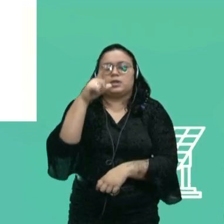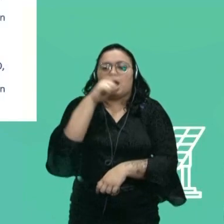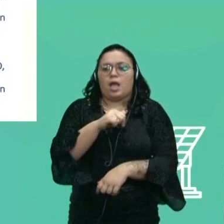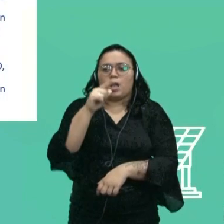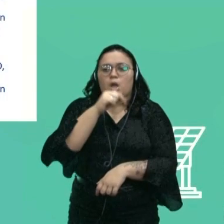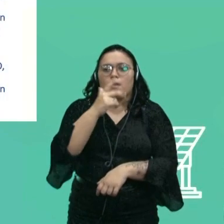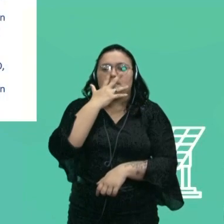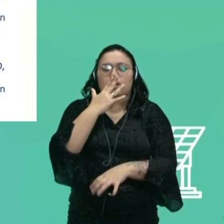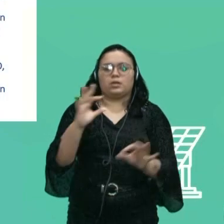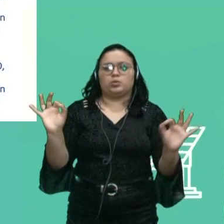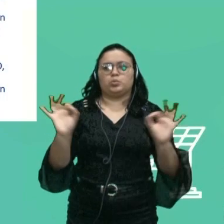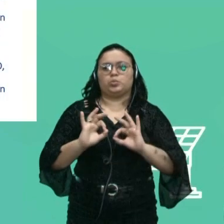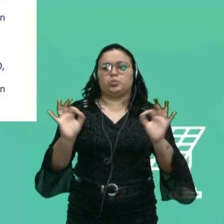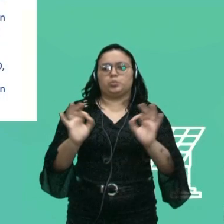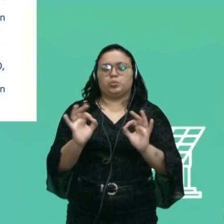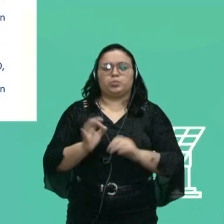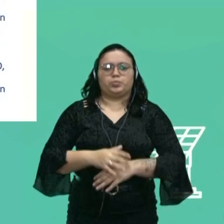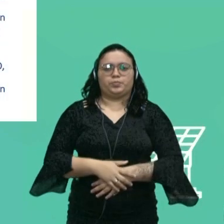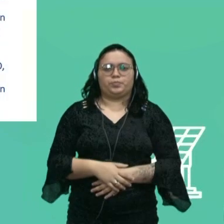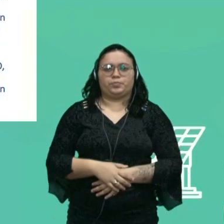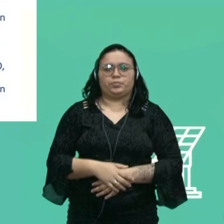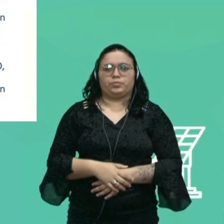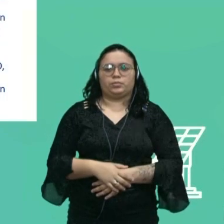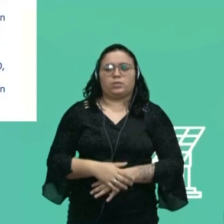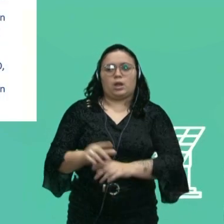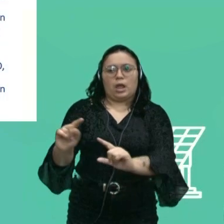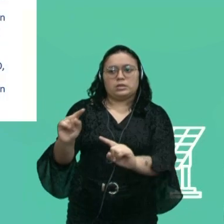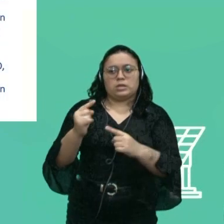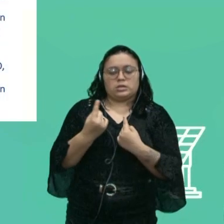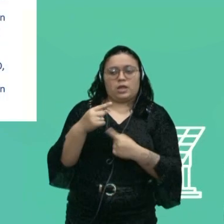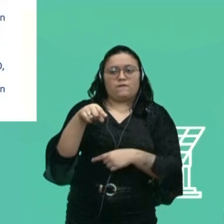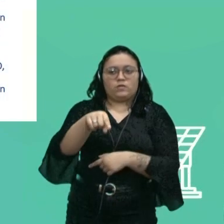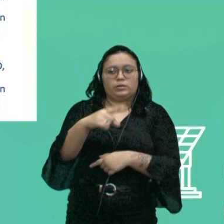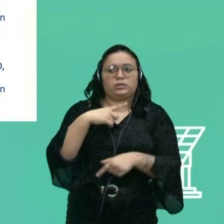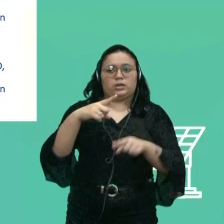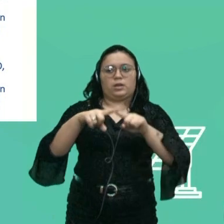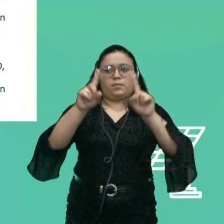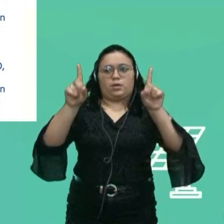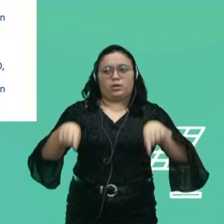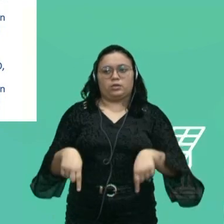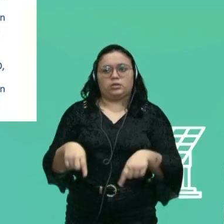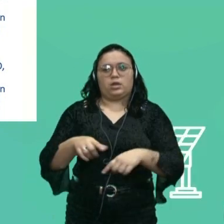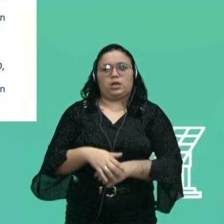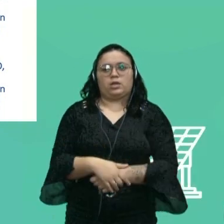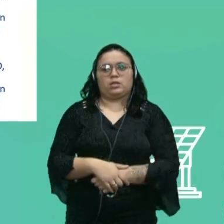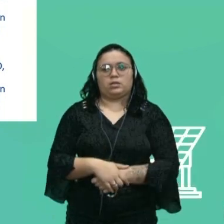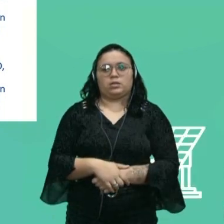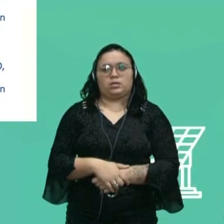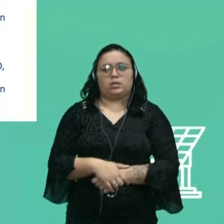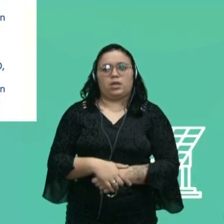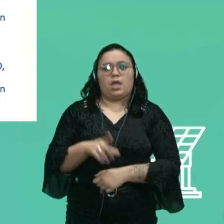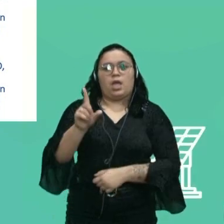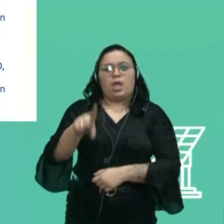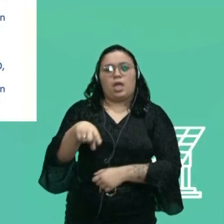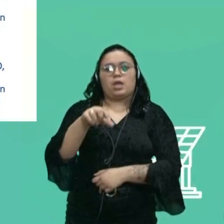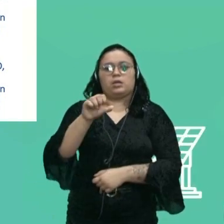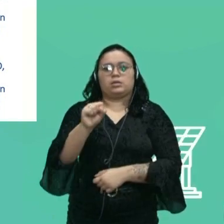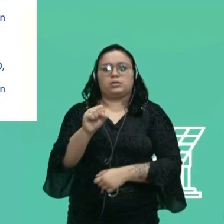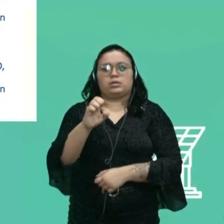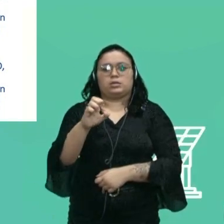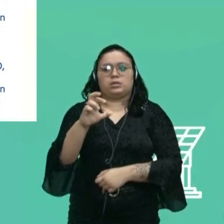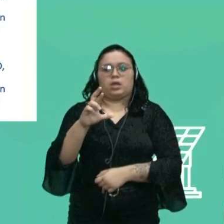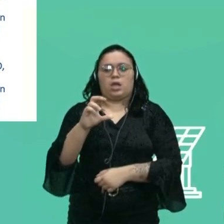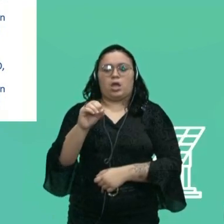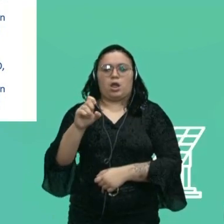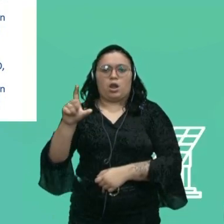pureza. Outro desafio abordado nesse projeto é o glicerol, mais especificamente